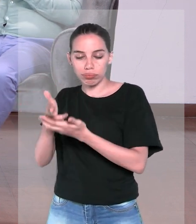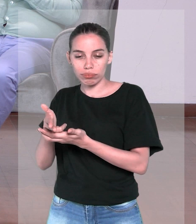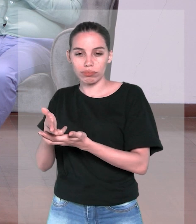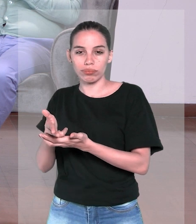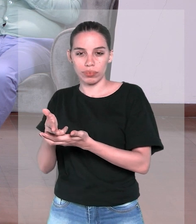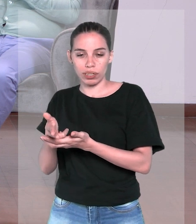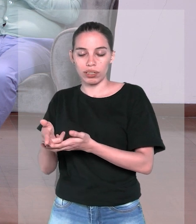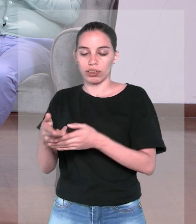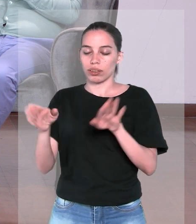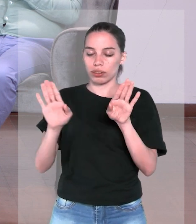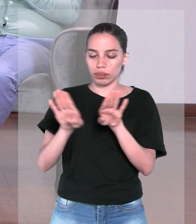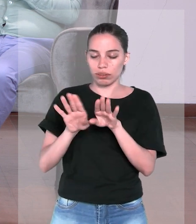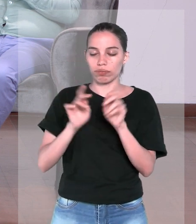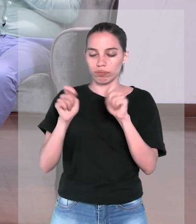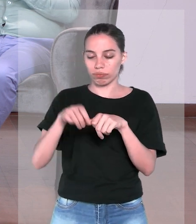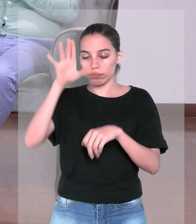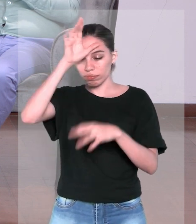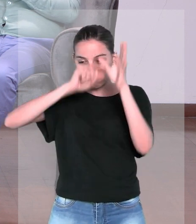industrialização. Então, você vai encontrar